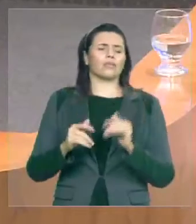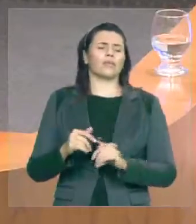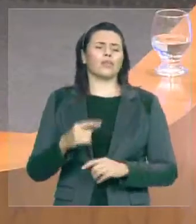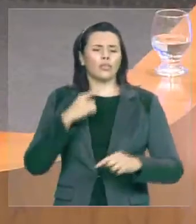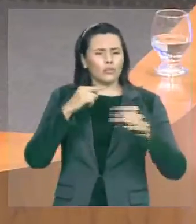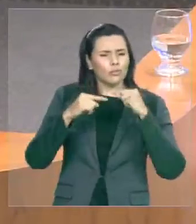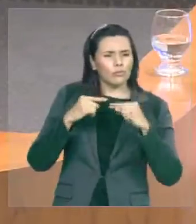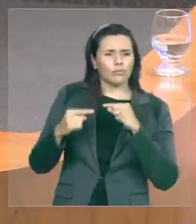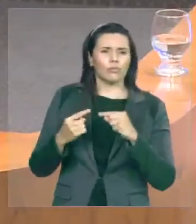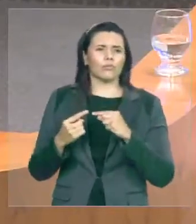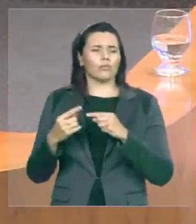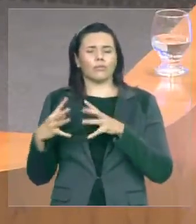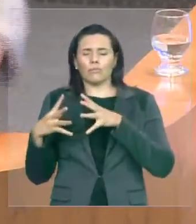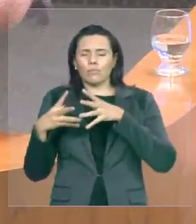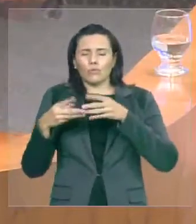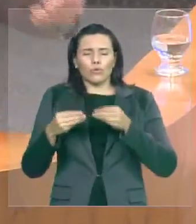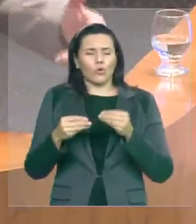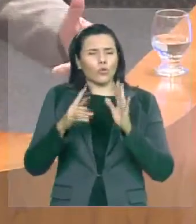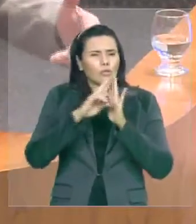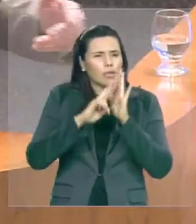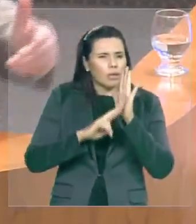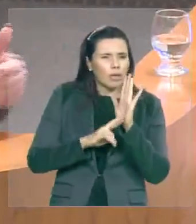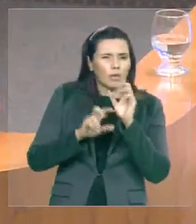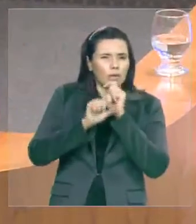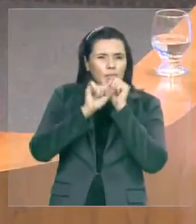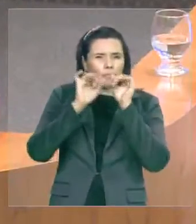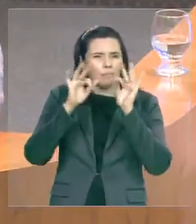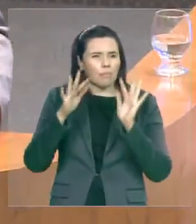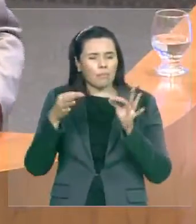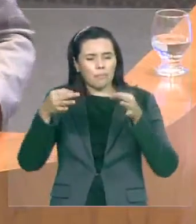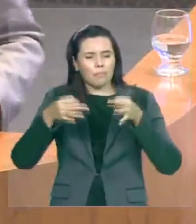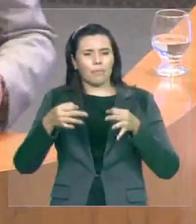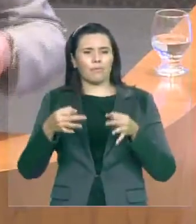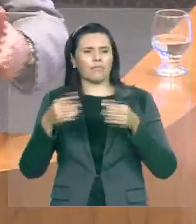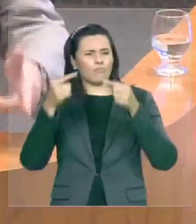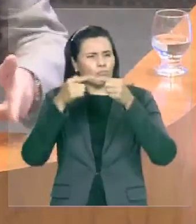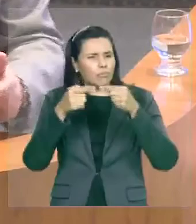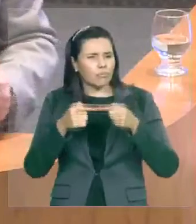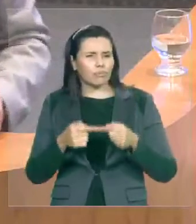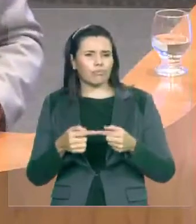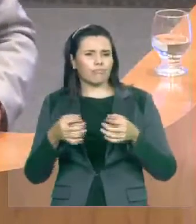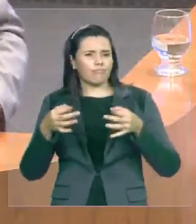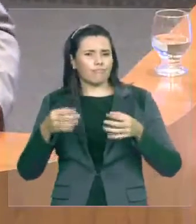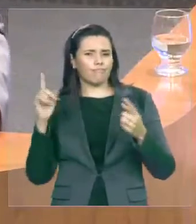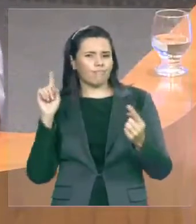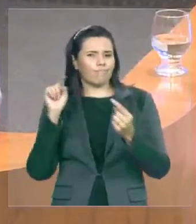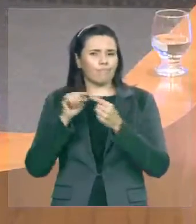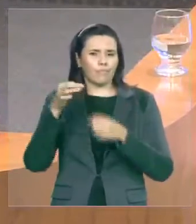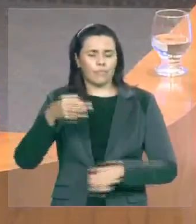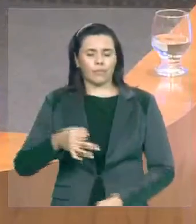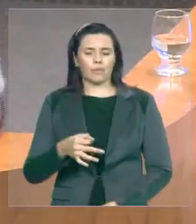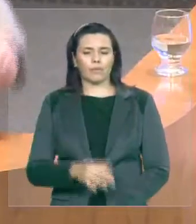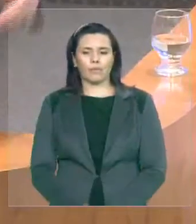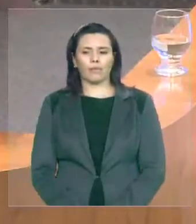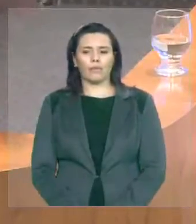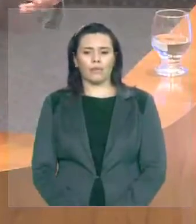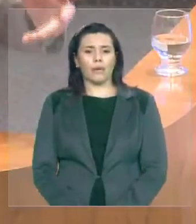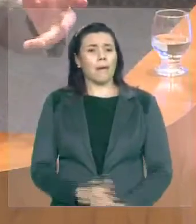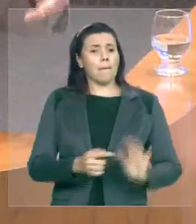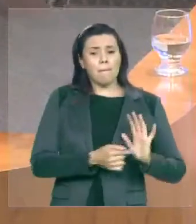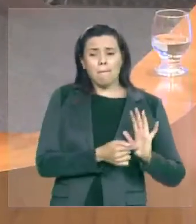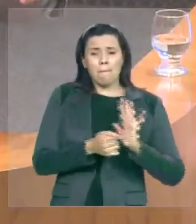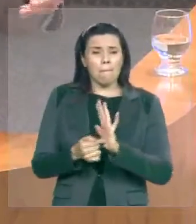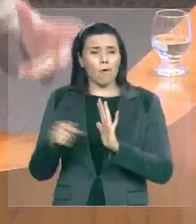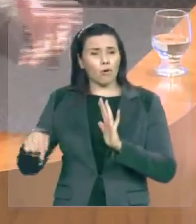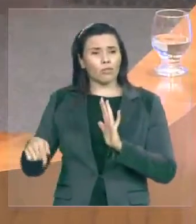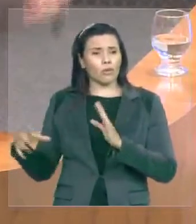discutida, dado conhecimento aos empresários, mostrando para